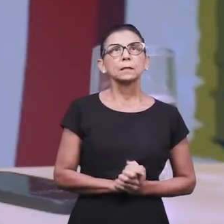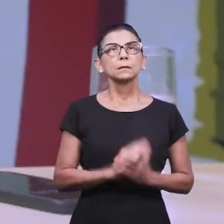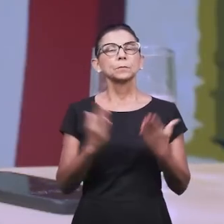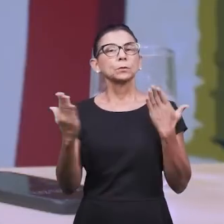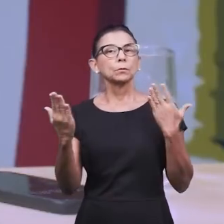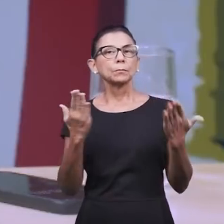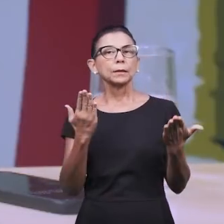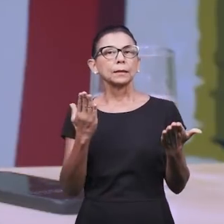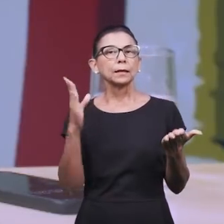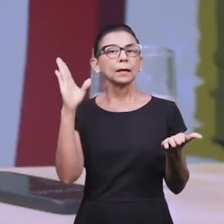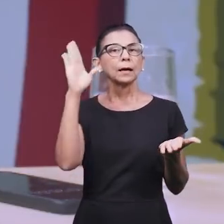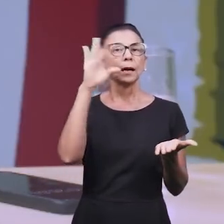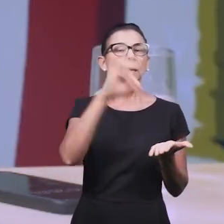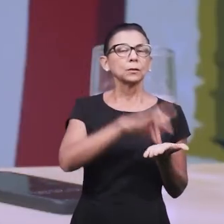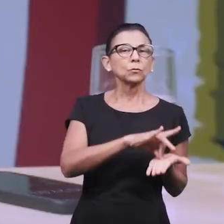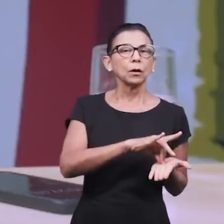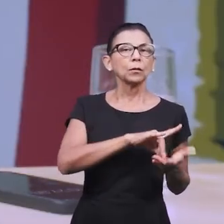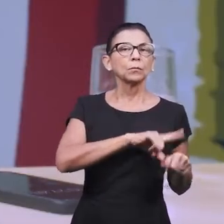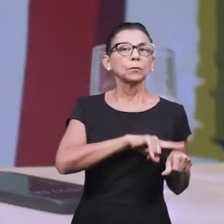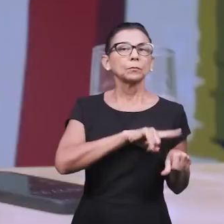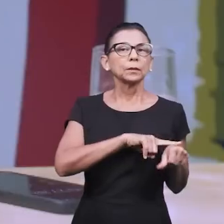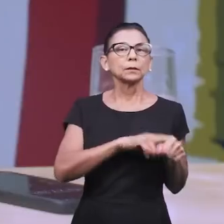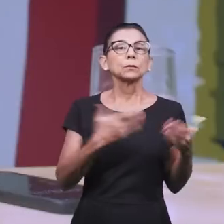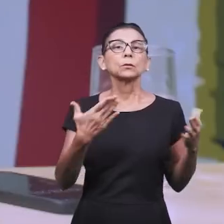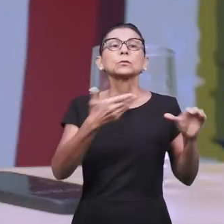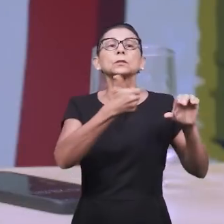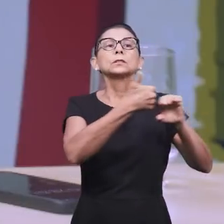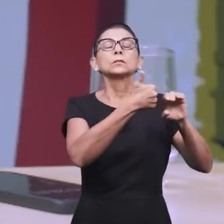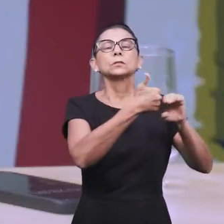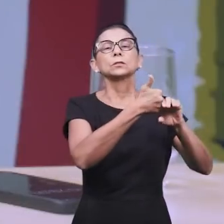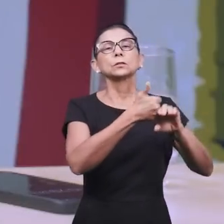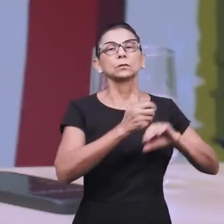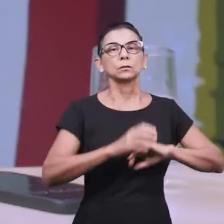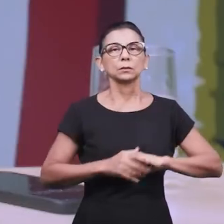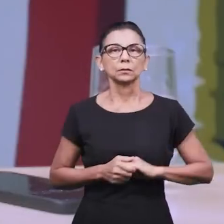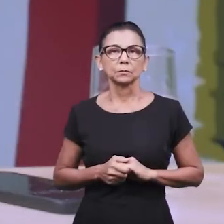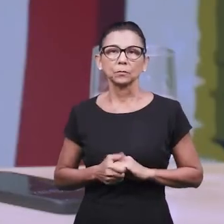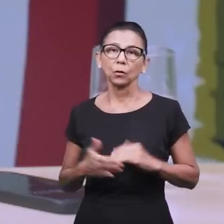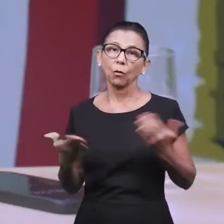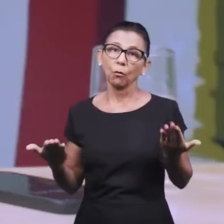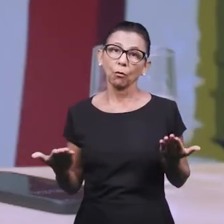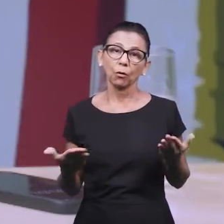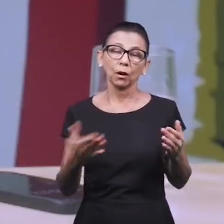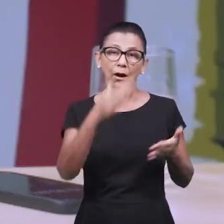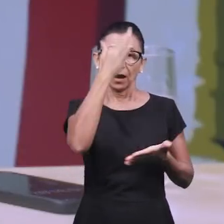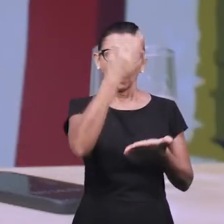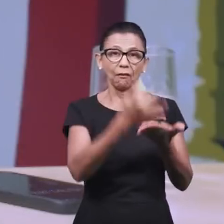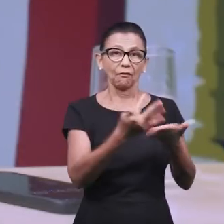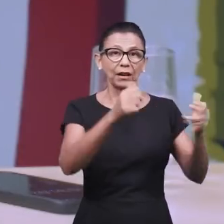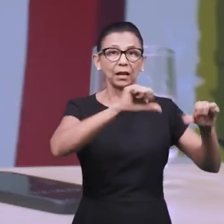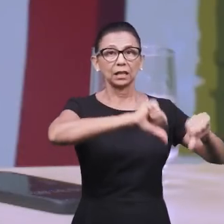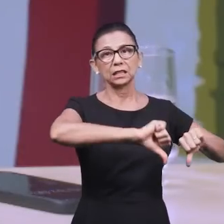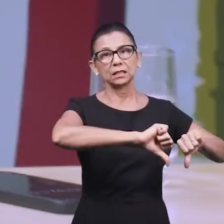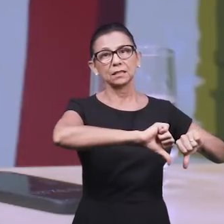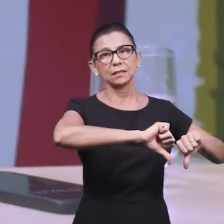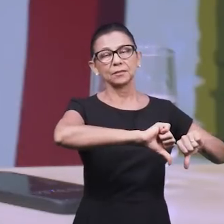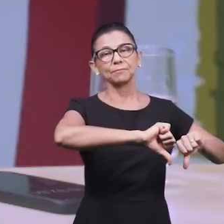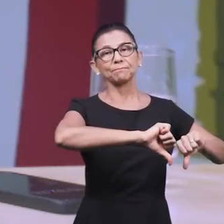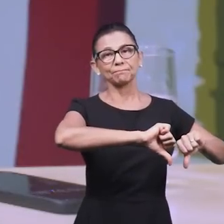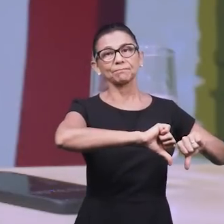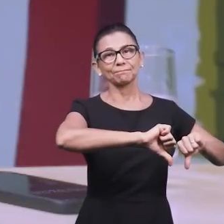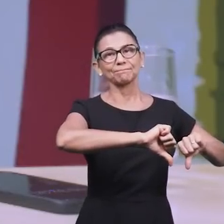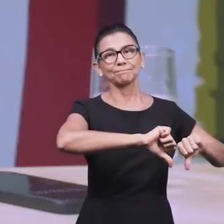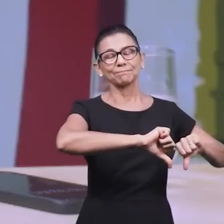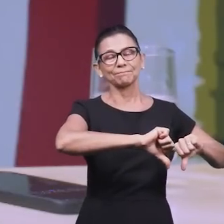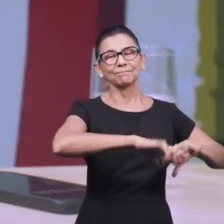comparação com aquilo que se vive, que o cristianismo vive. Nós podemos dizer que a fé hoje está em crise, ou seja, que